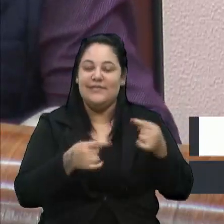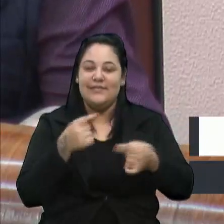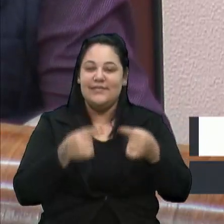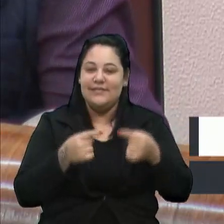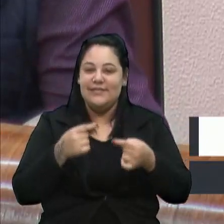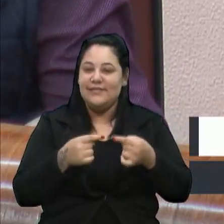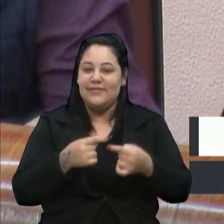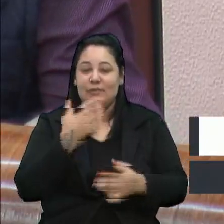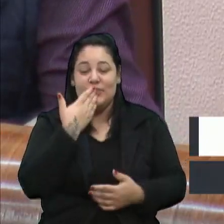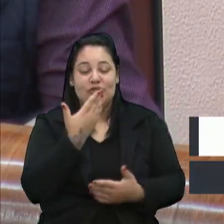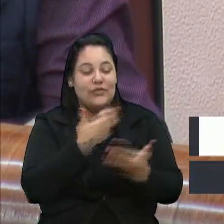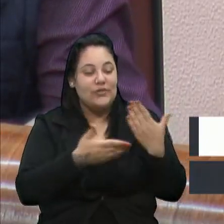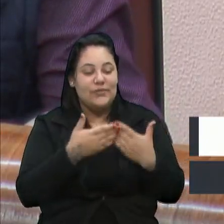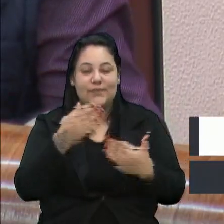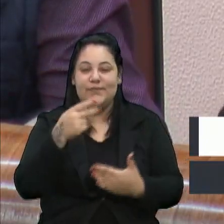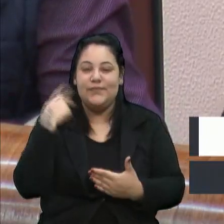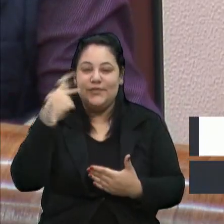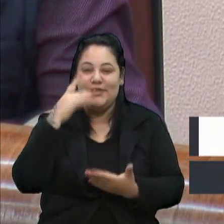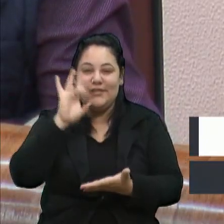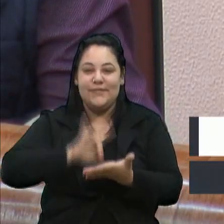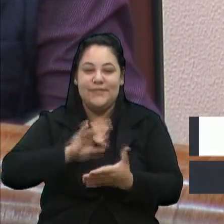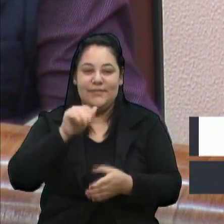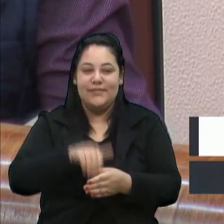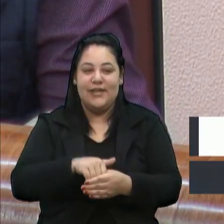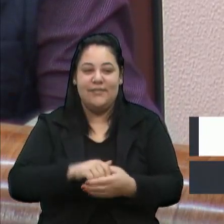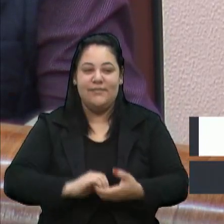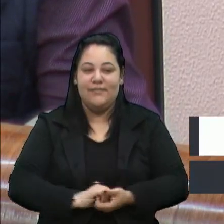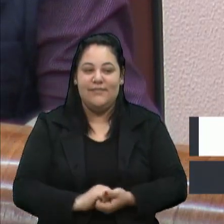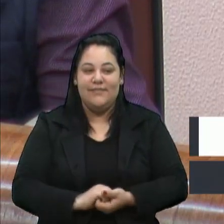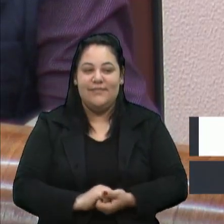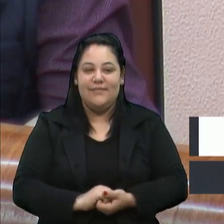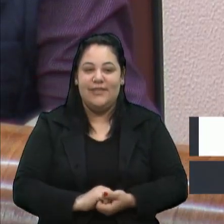Solicito vereadores e vereadoras que registrem seus votos.